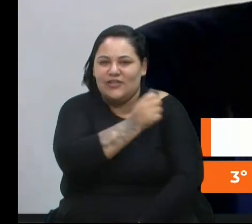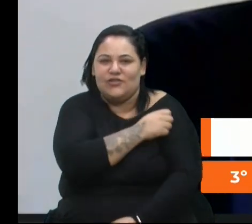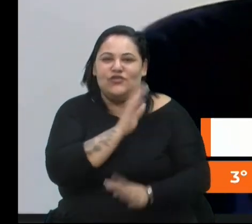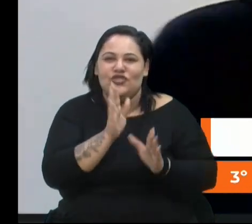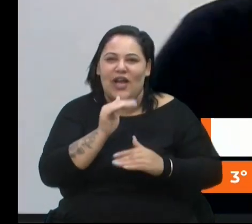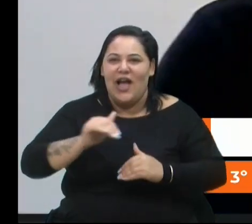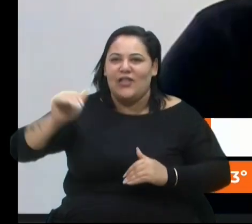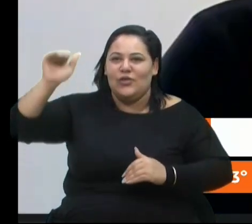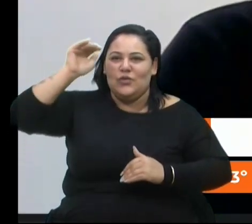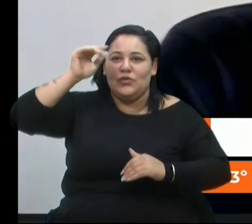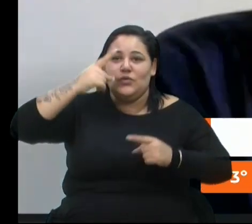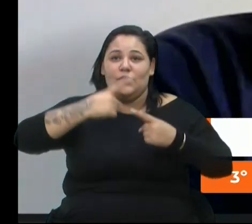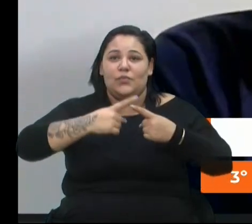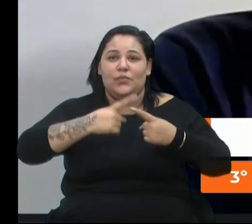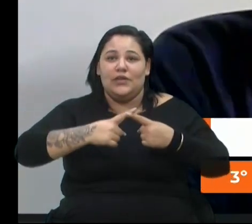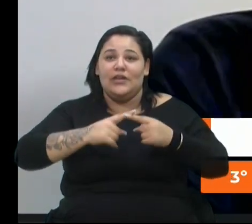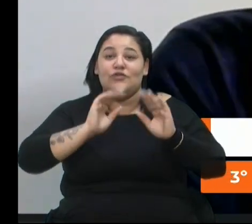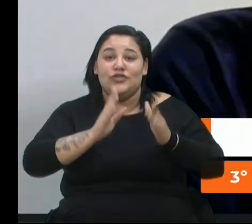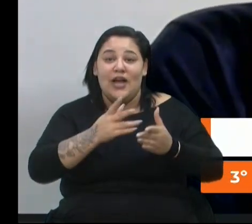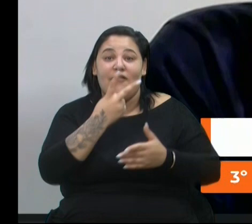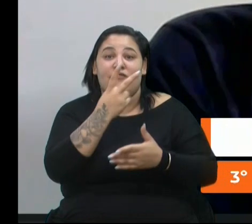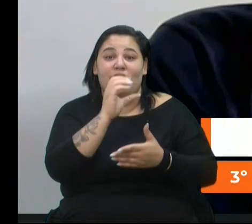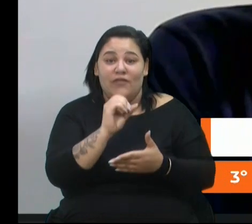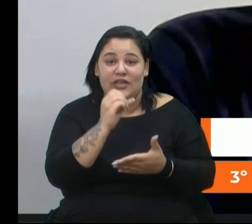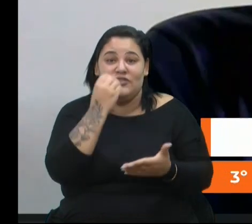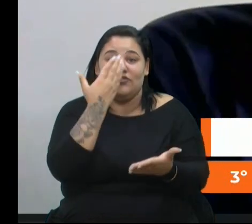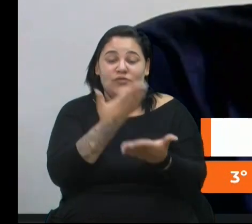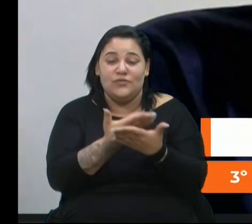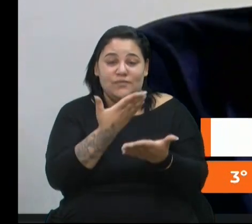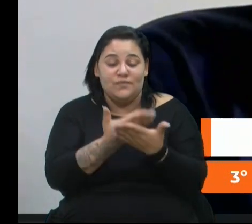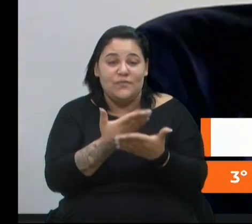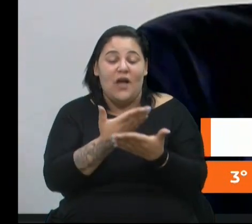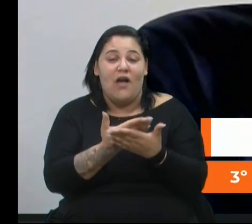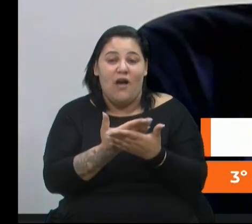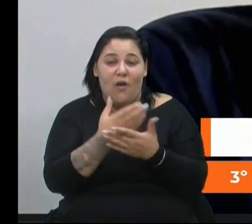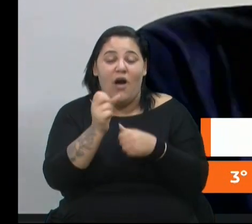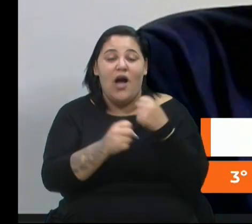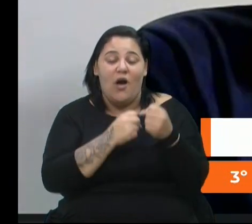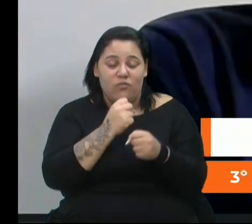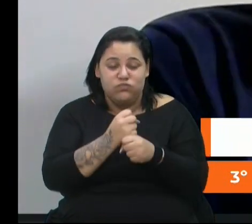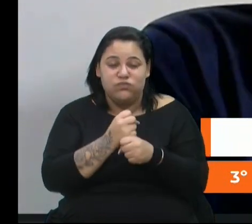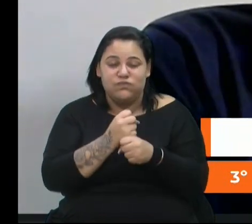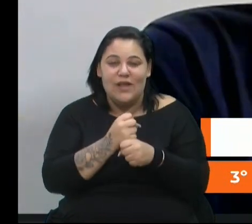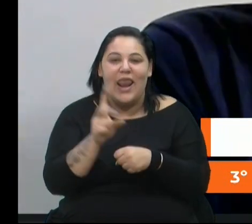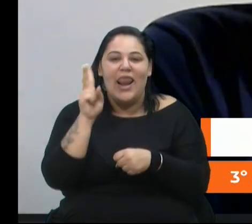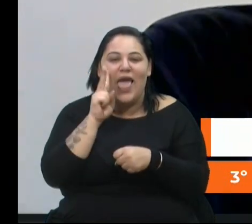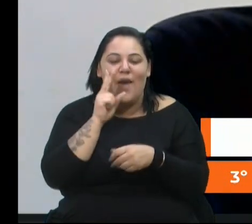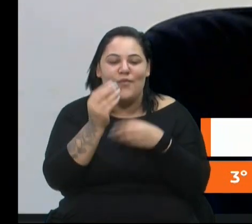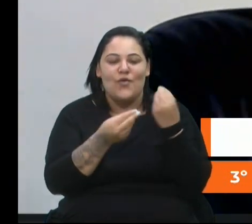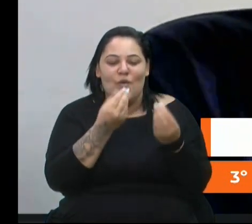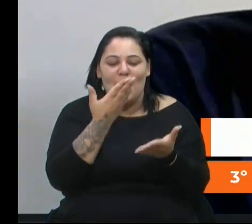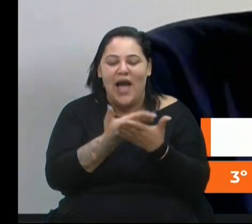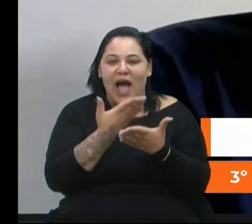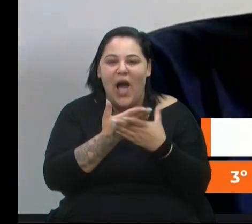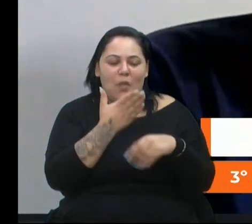adultos, crescidos, porque eu já tenho mais de 20 anos de sala de aula, e lembram de como as aulas eram participativas, de como as